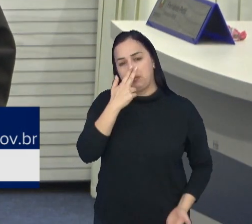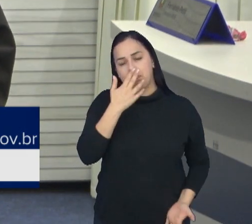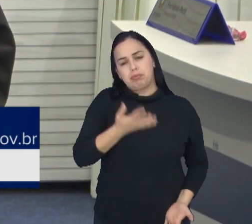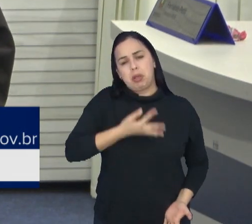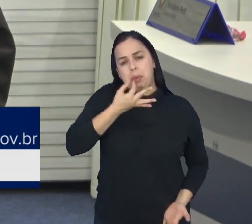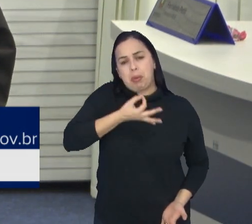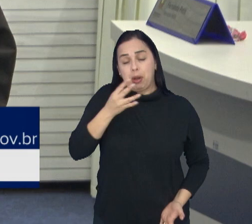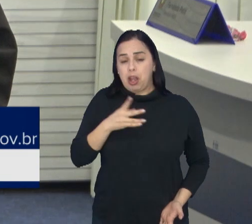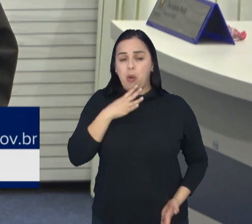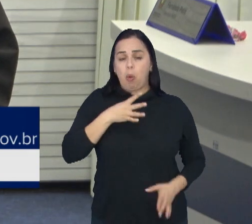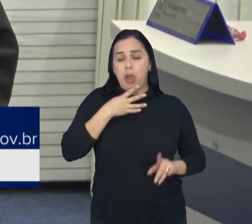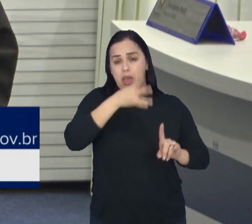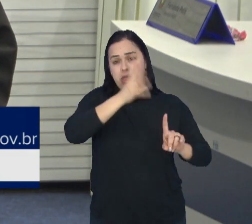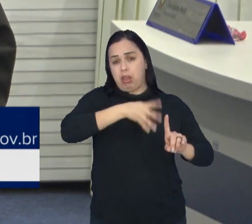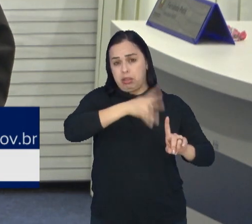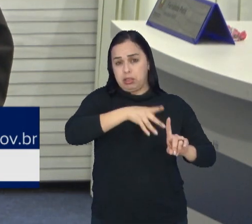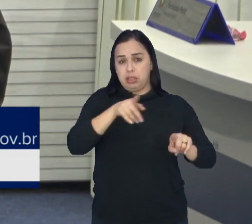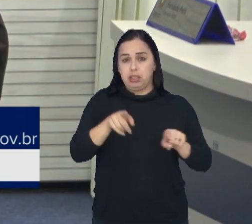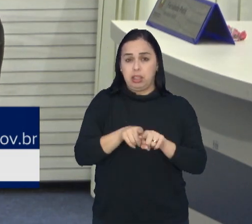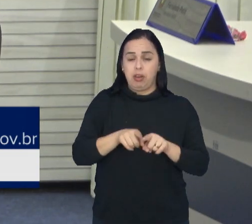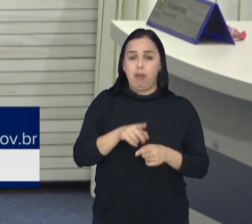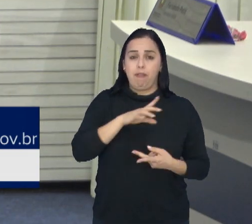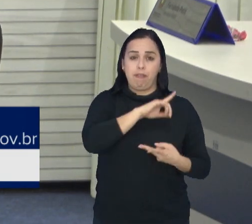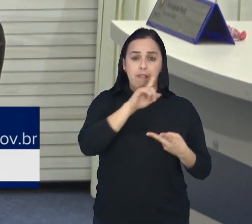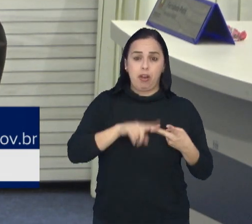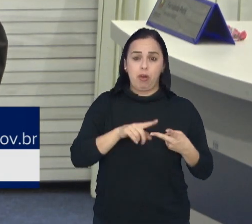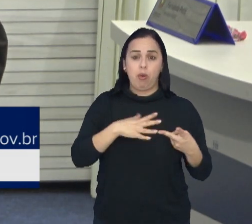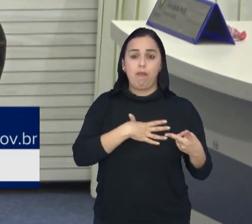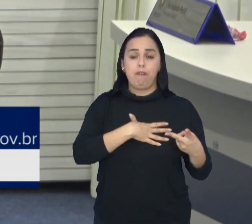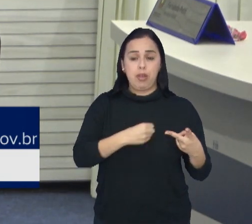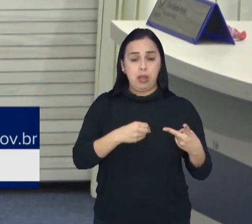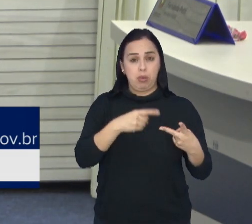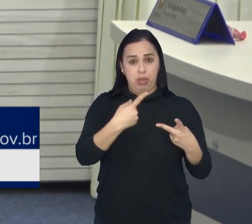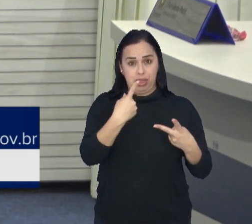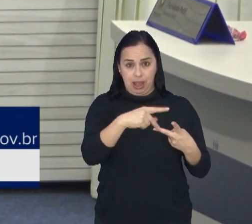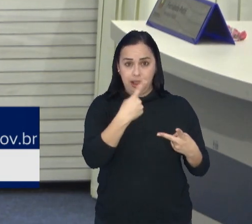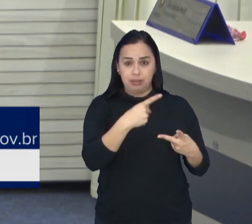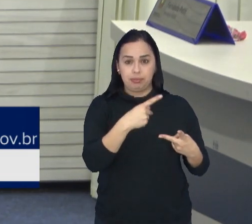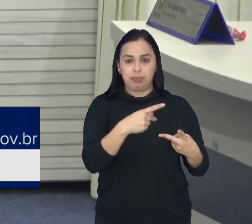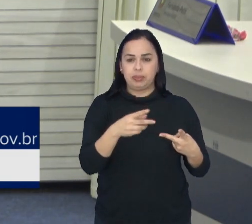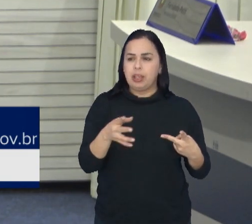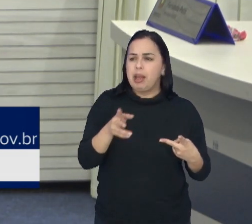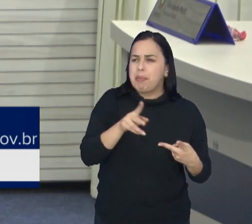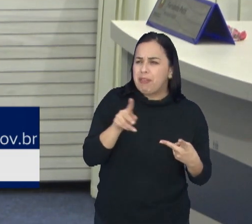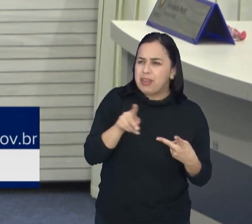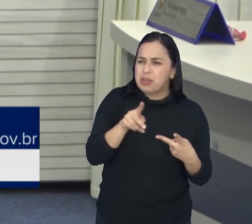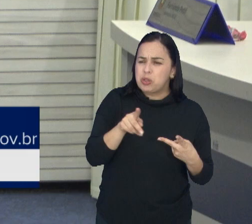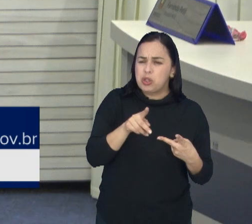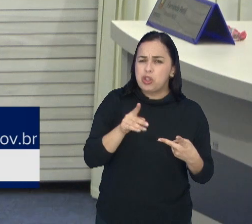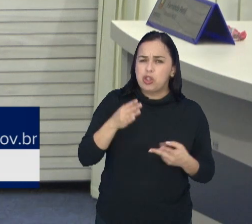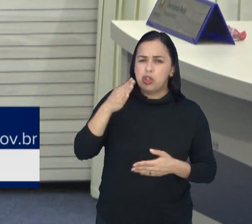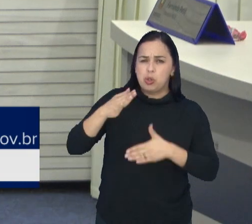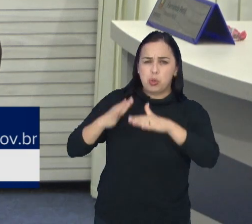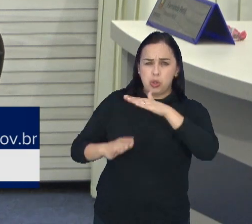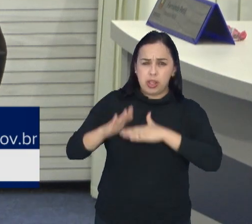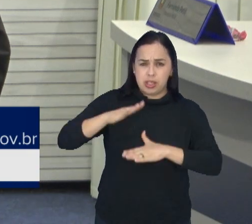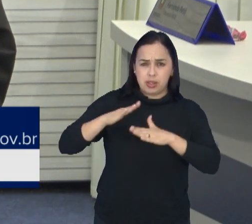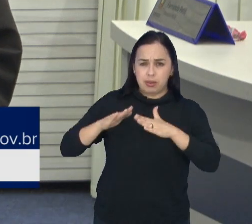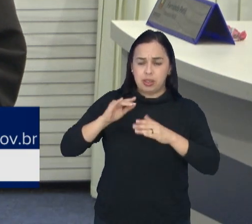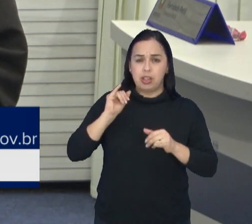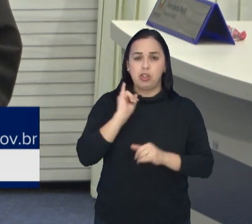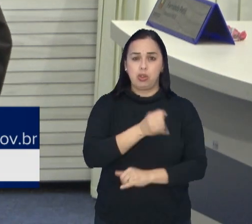né? Tem o filho dele, né, que é o Mamoru, né? Acho que ele é professor de jiu-jitsu, se não me engano, o Mamoru,